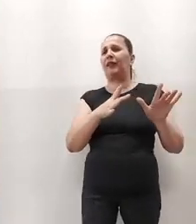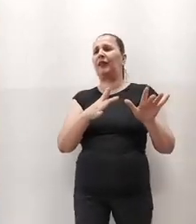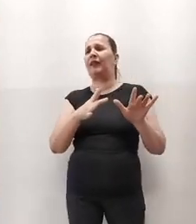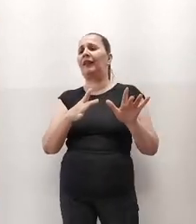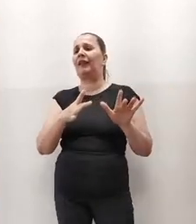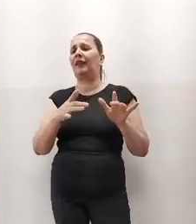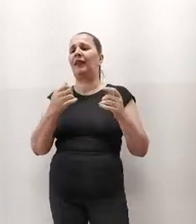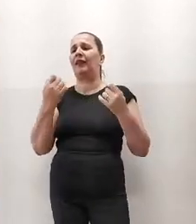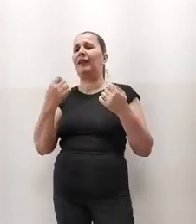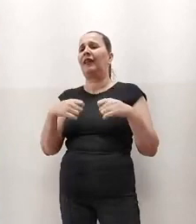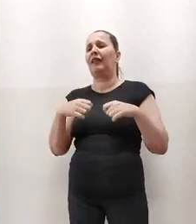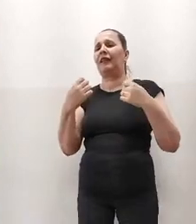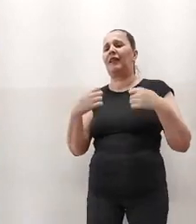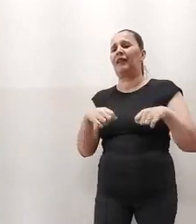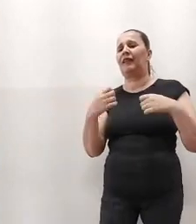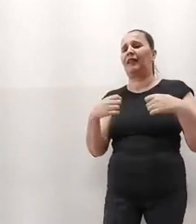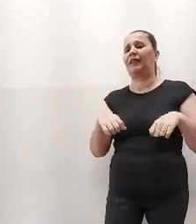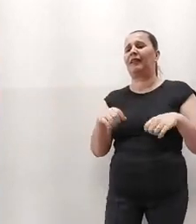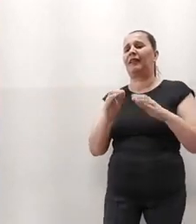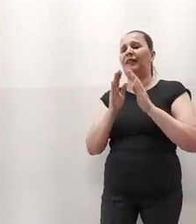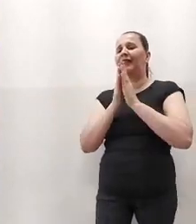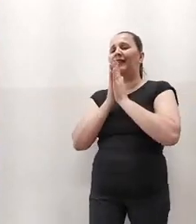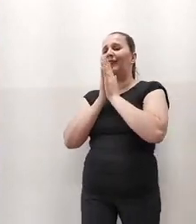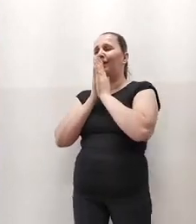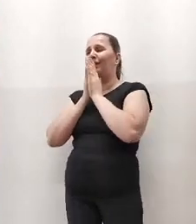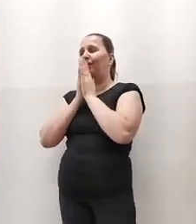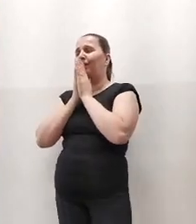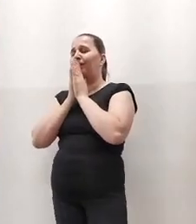eu preciso da eterna e da celestial.